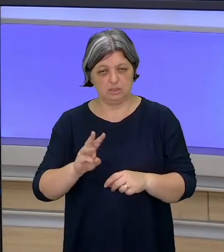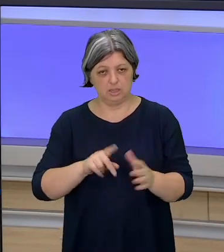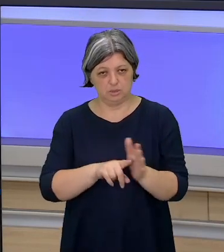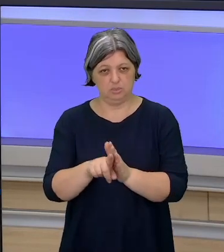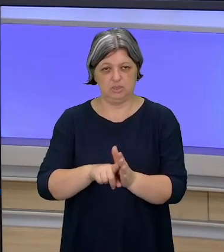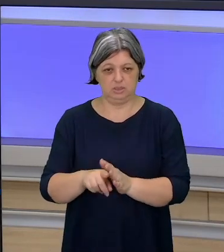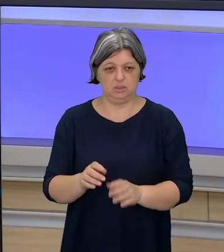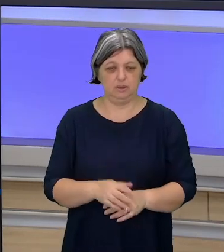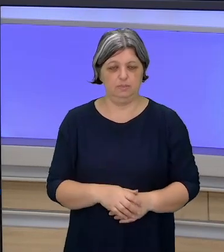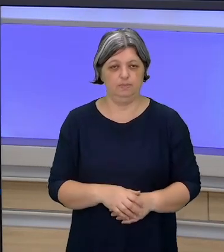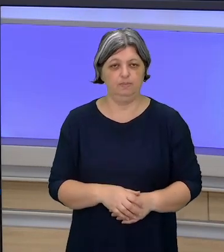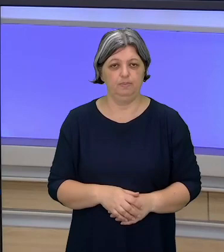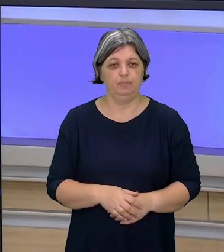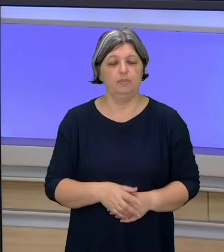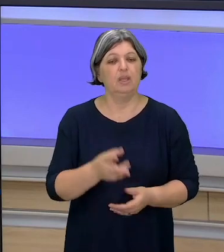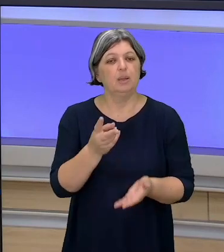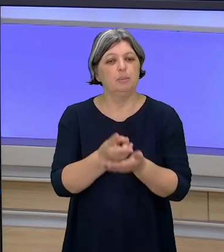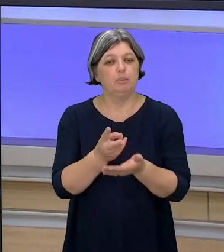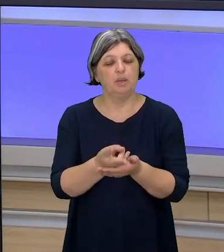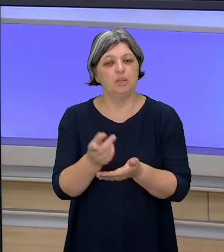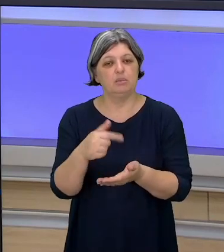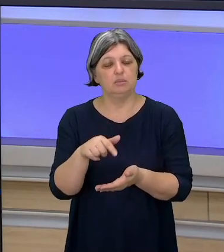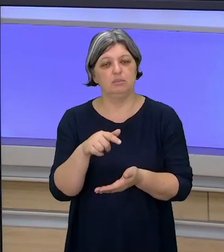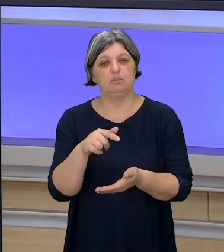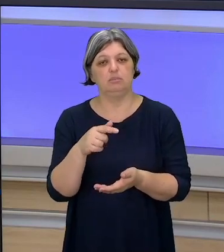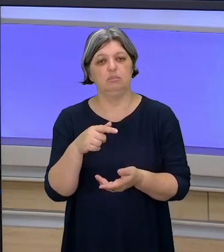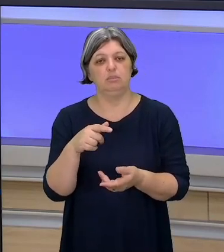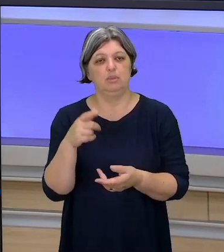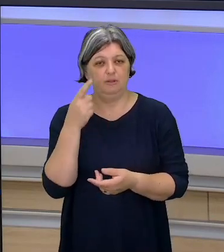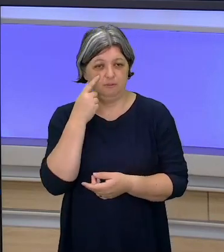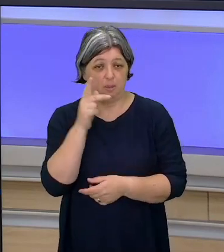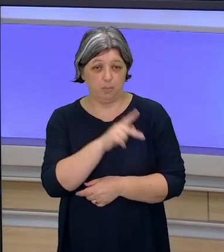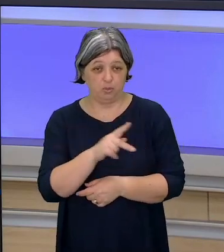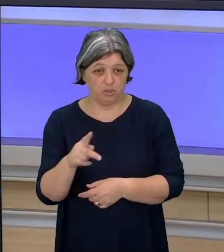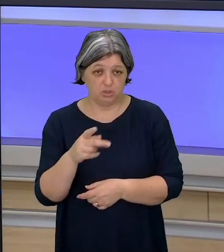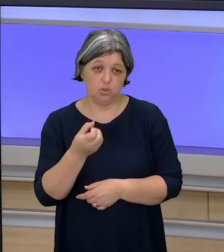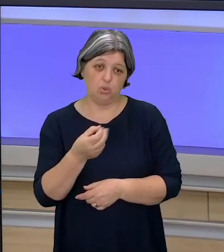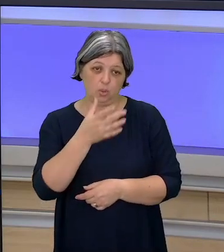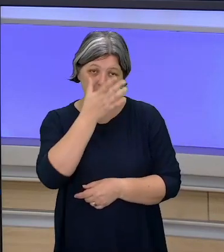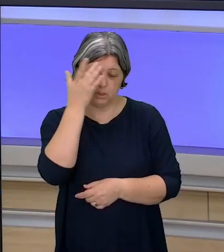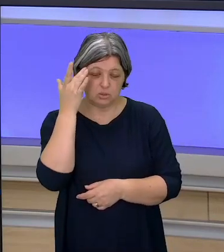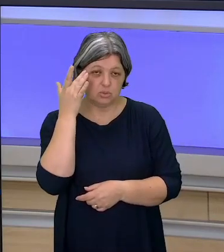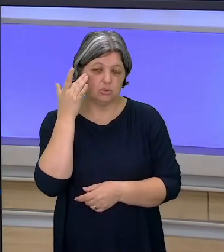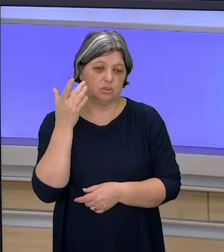falo, nunca, mesmo quando vocês veem professor ou pessoas que vocês...